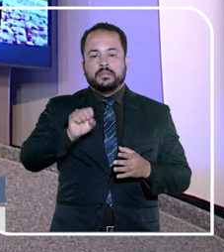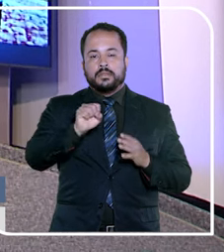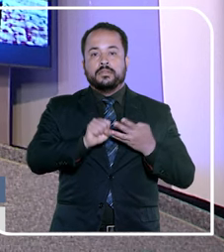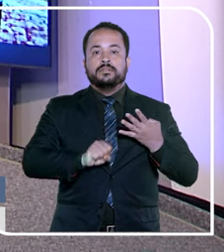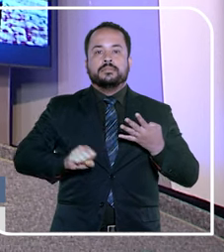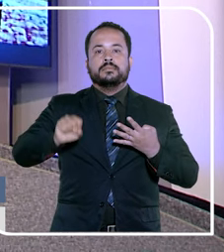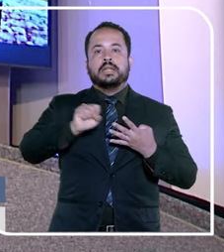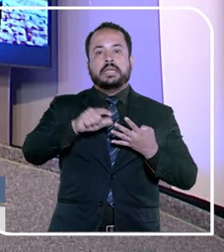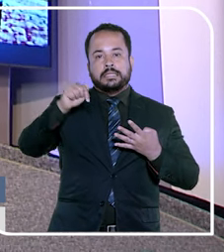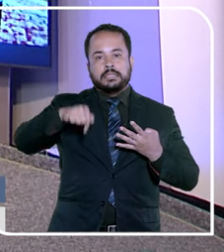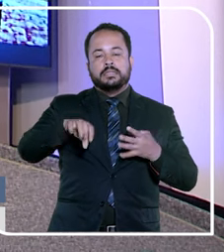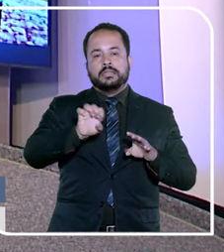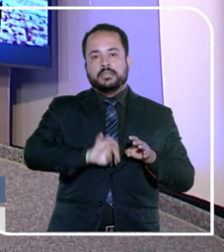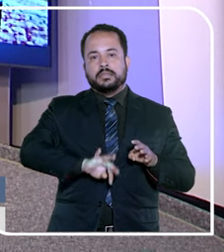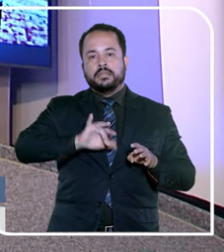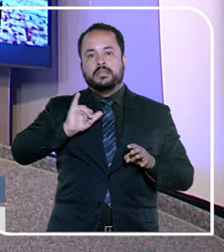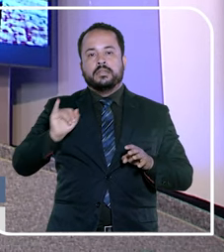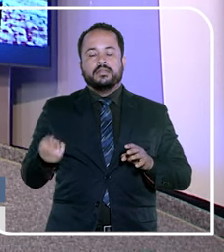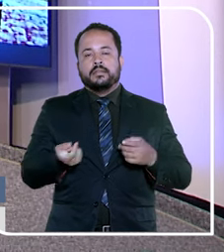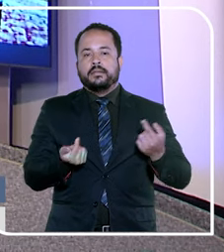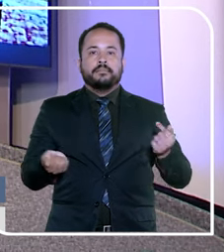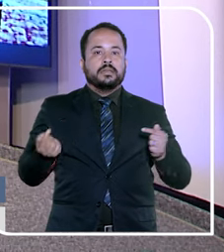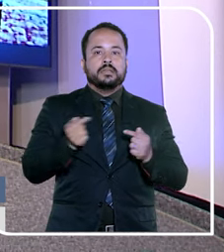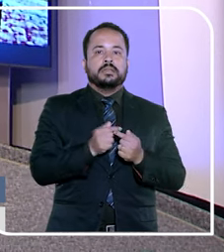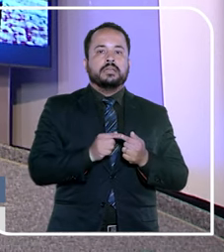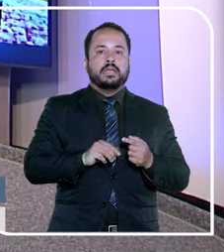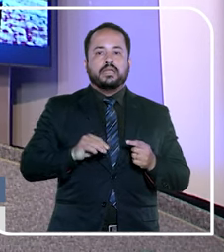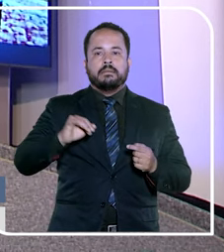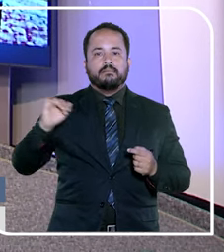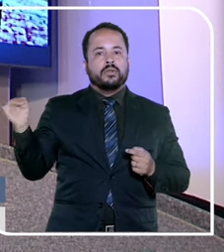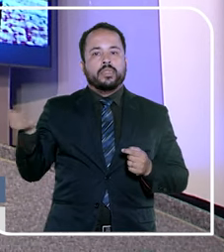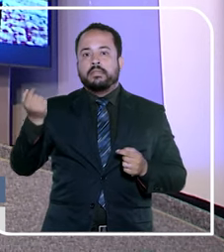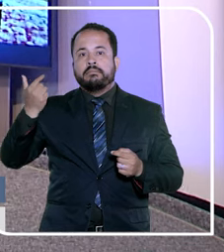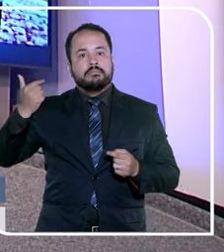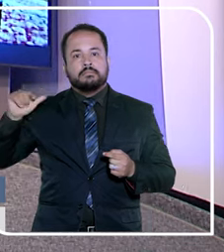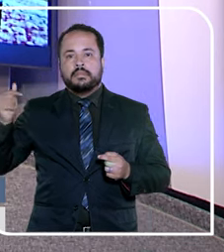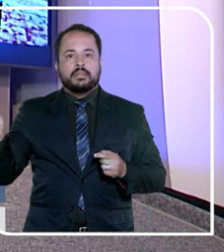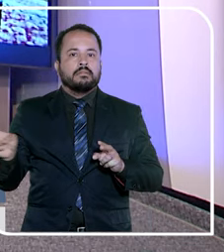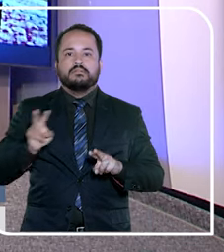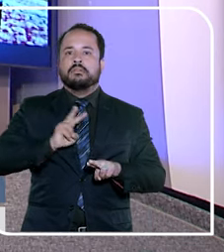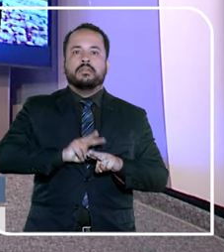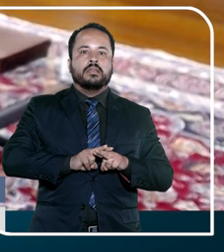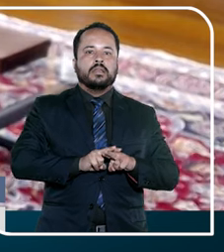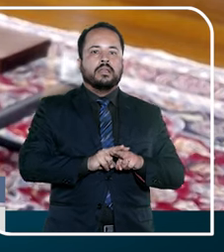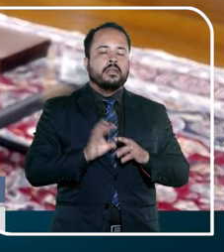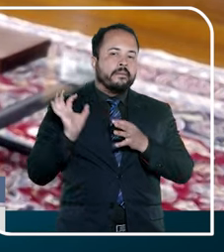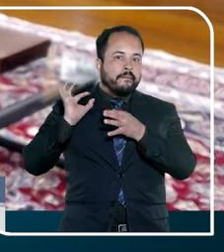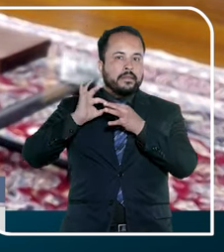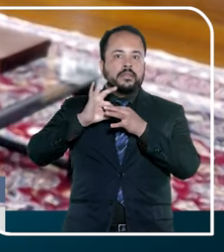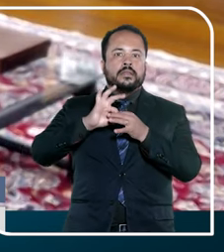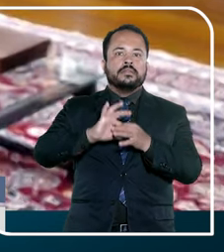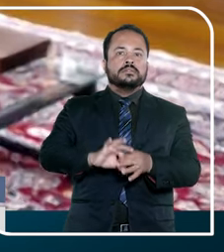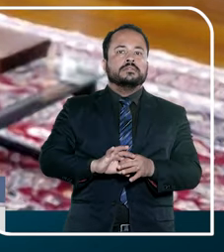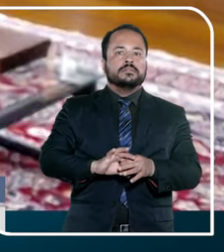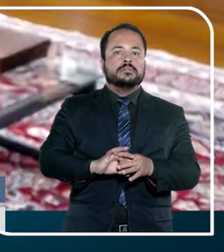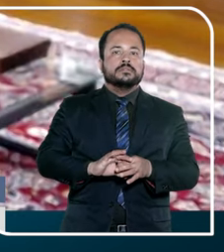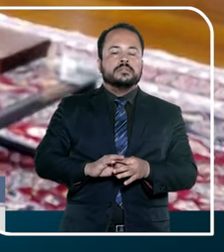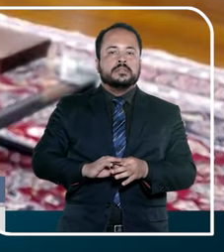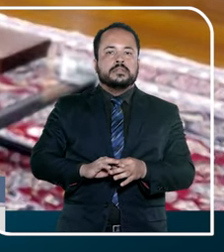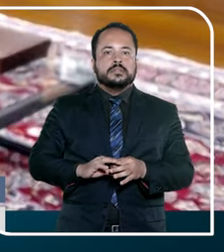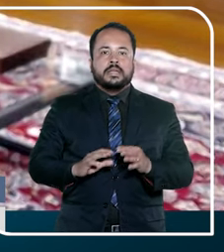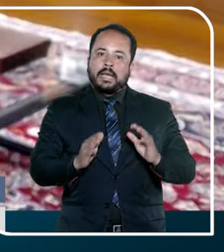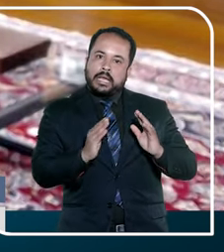eh a aplicação da insignificância Nesse contexto da violência doméstica né É porque a violência